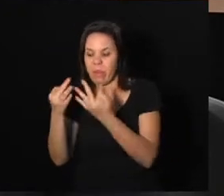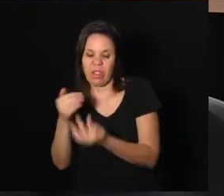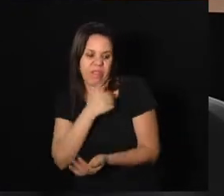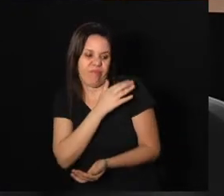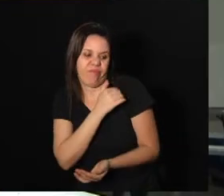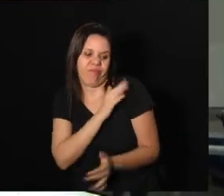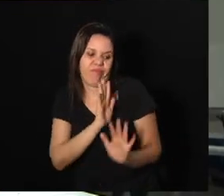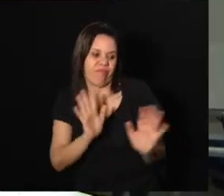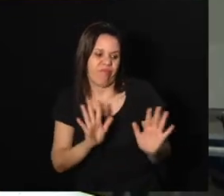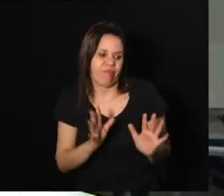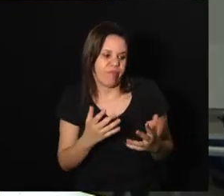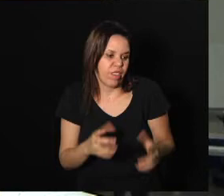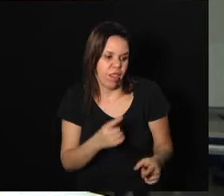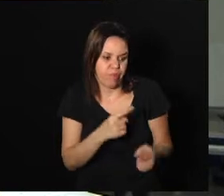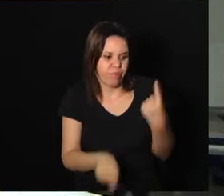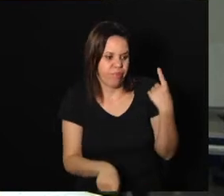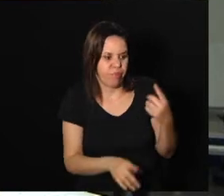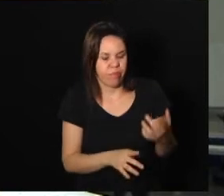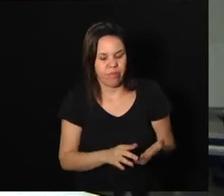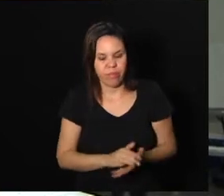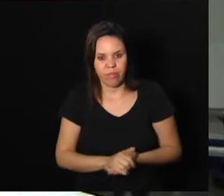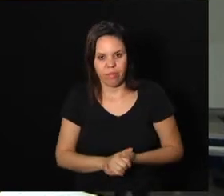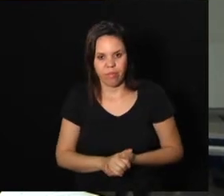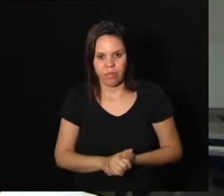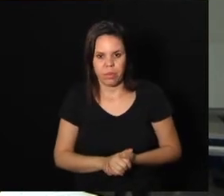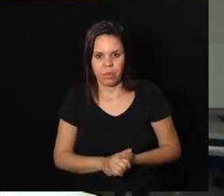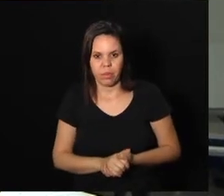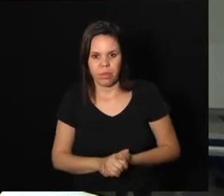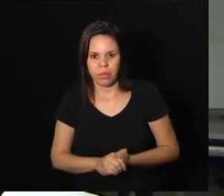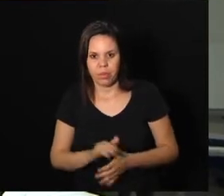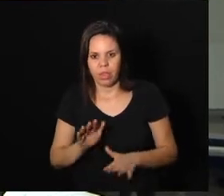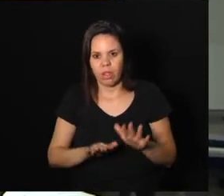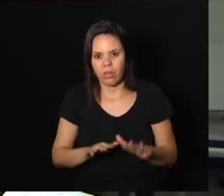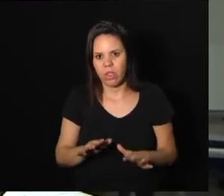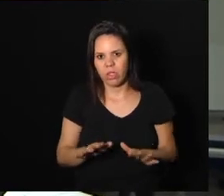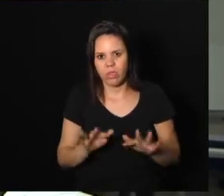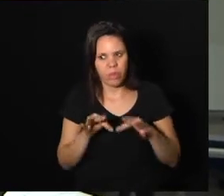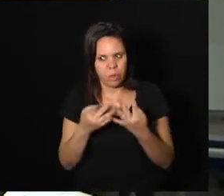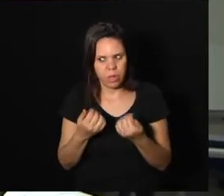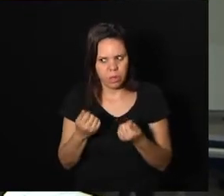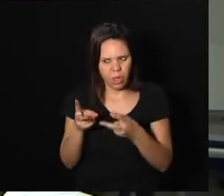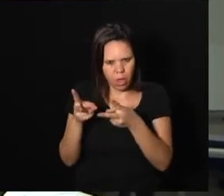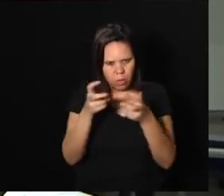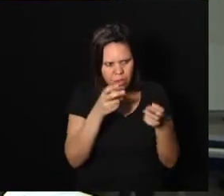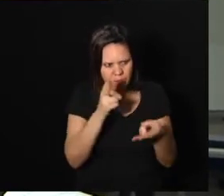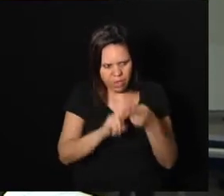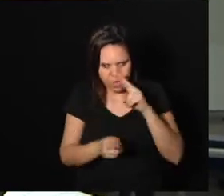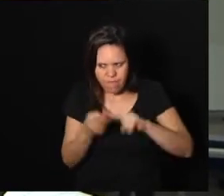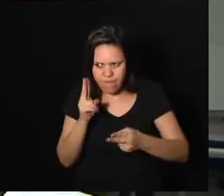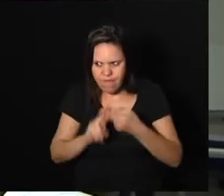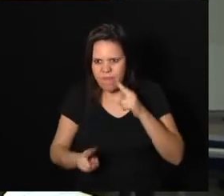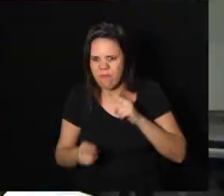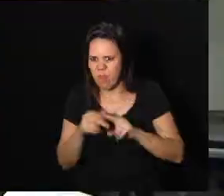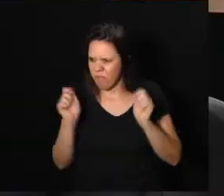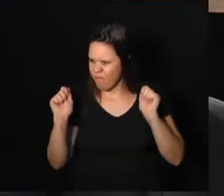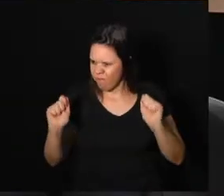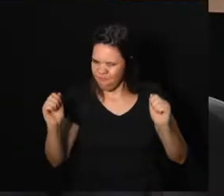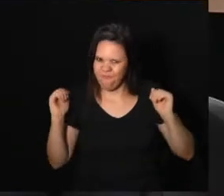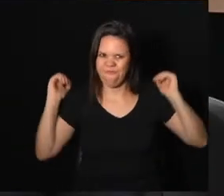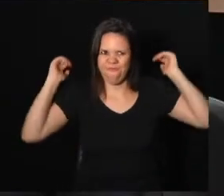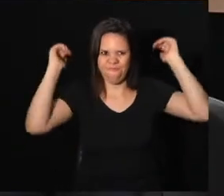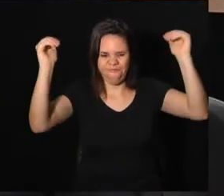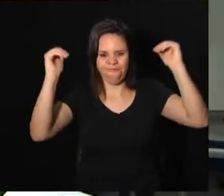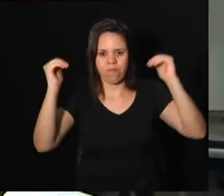mais, os pais podam e não deixam. Os pais têm que observar a habilidade, porque ali pode se destacar profissionalmente. Além